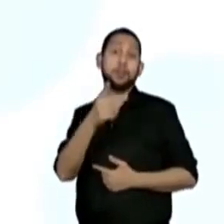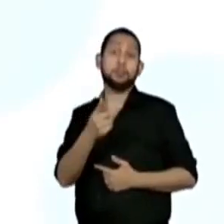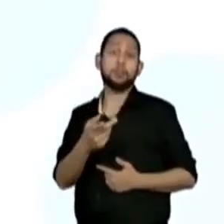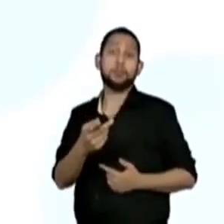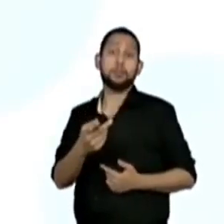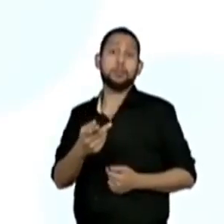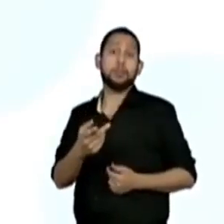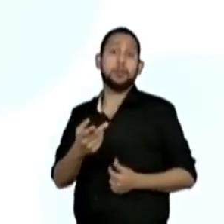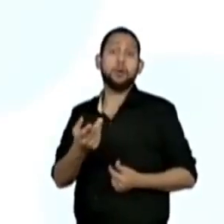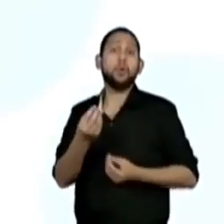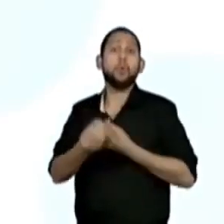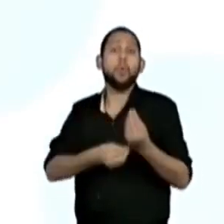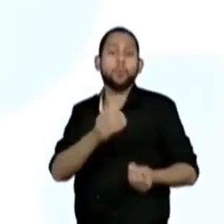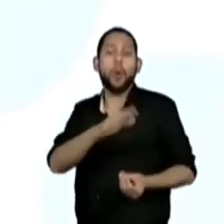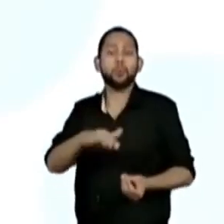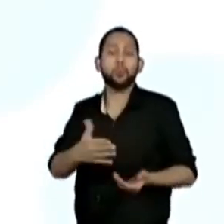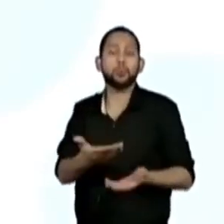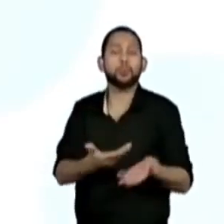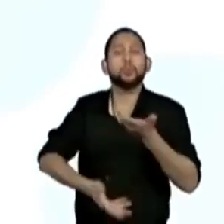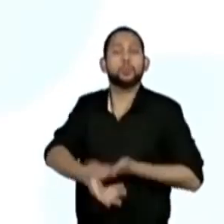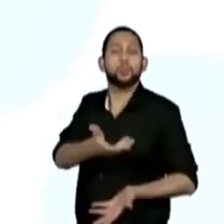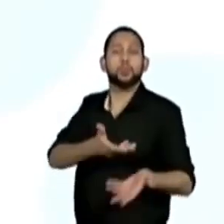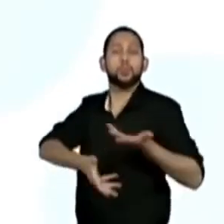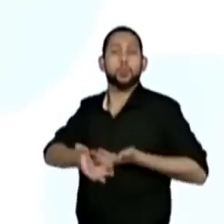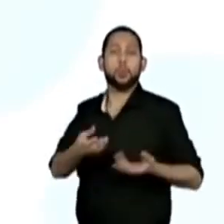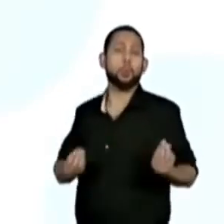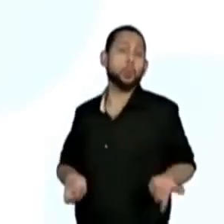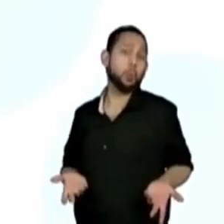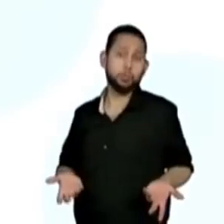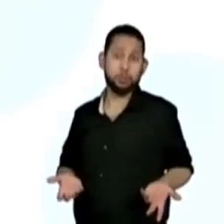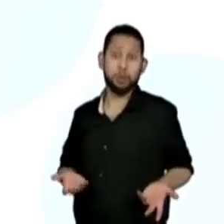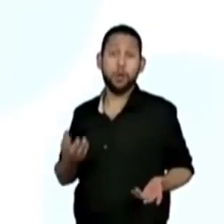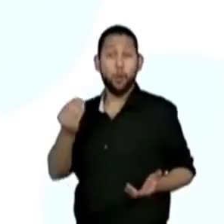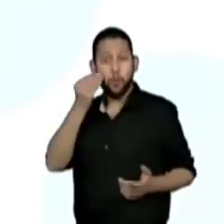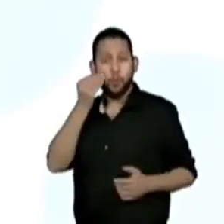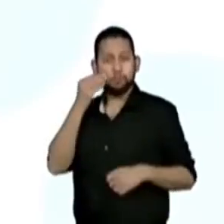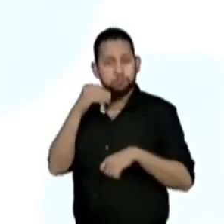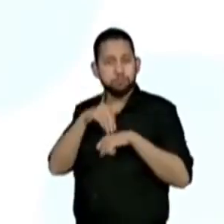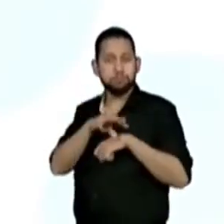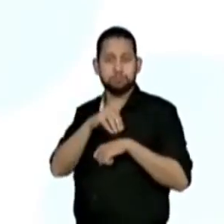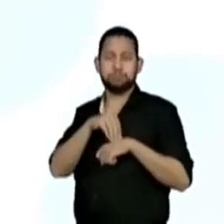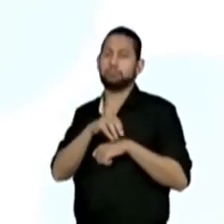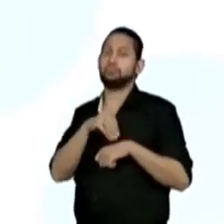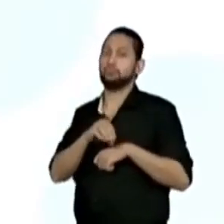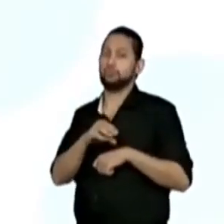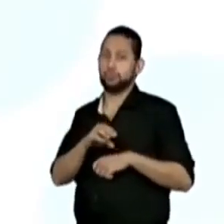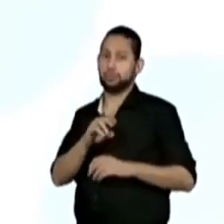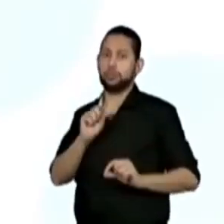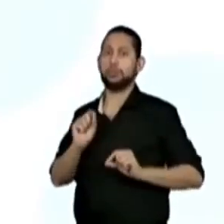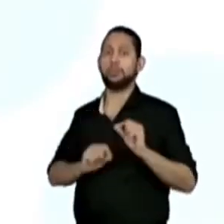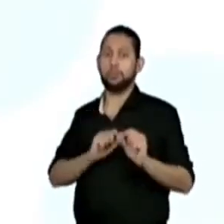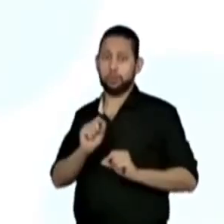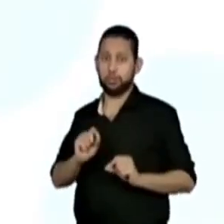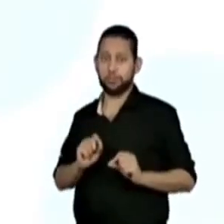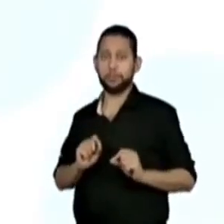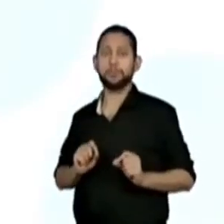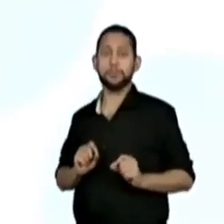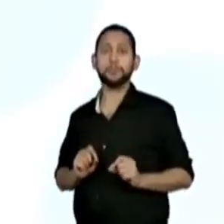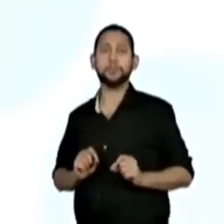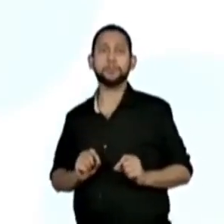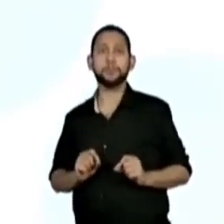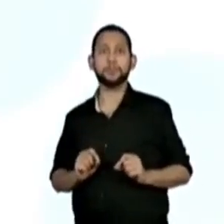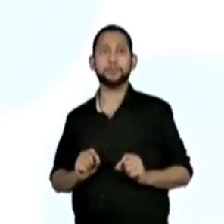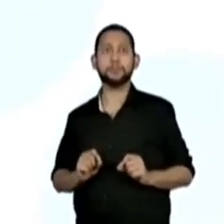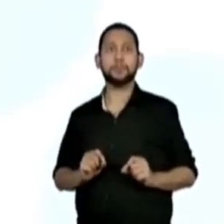sala de aula com os nossos alunos a gente tá por aqui de longe então a gente fez essa estimativa em formato de uma votação